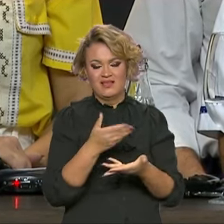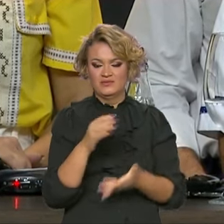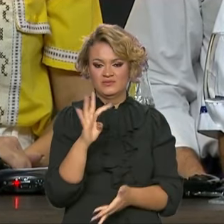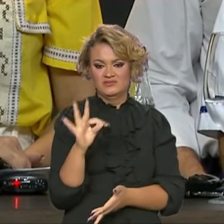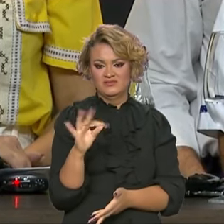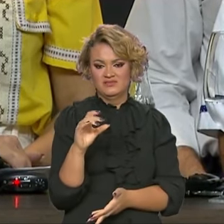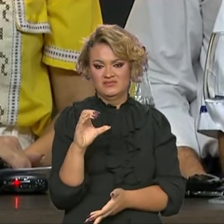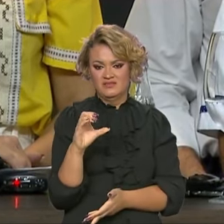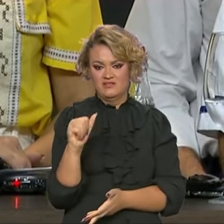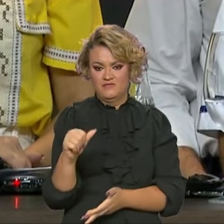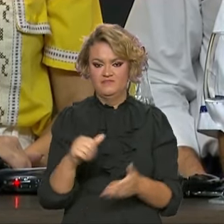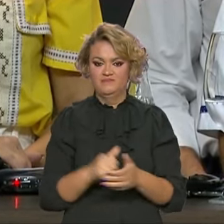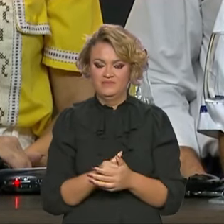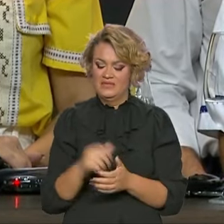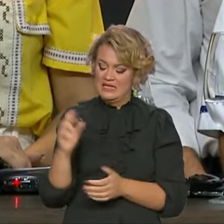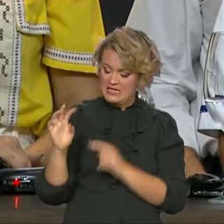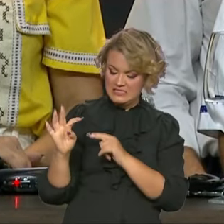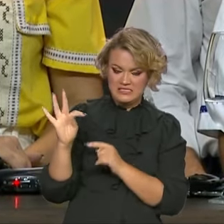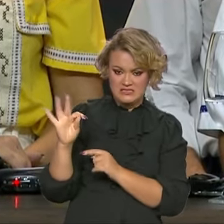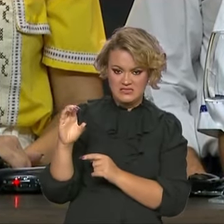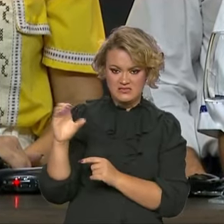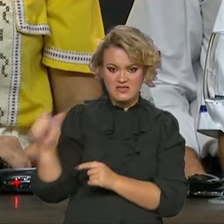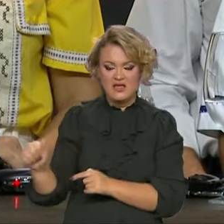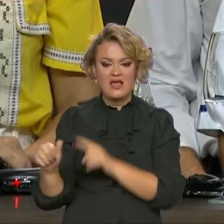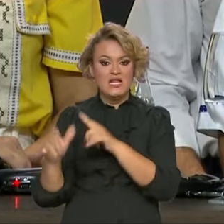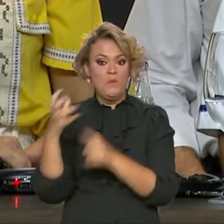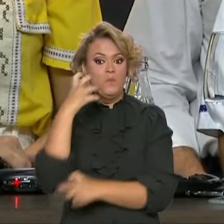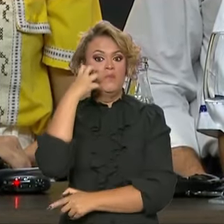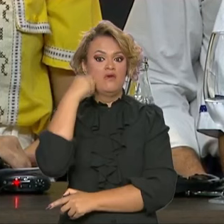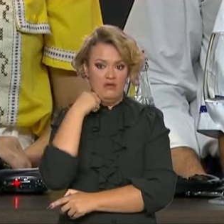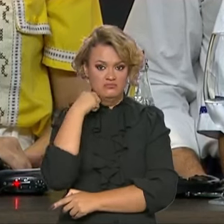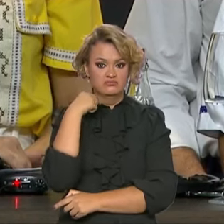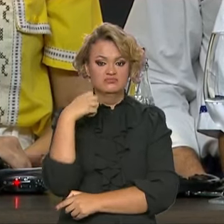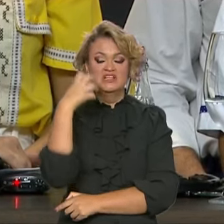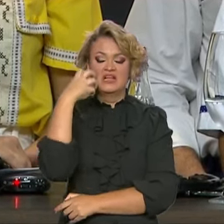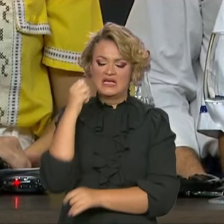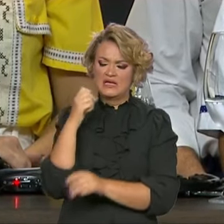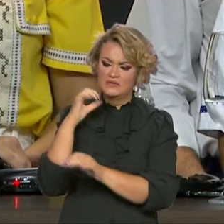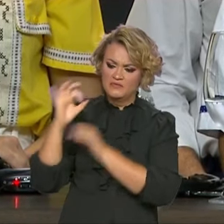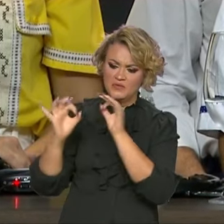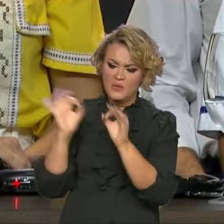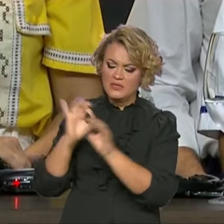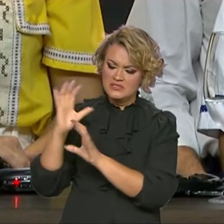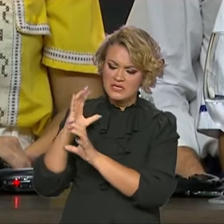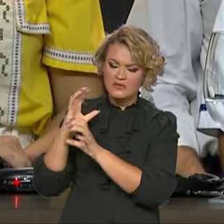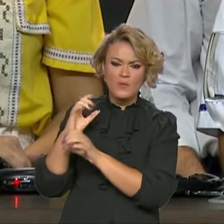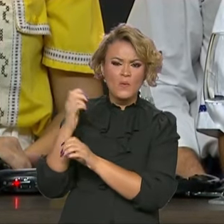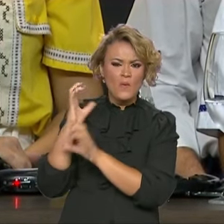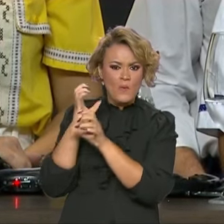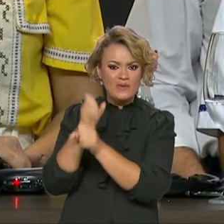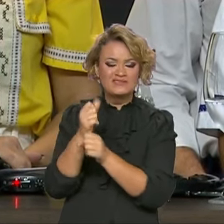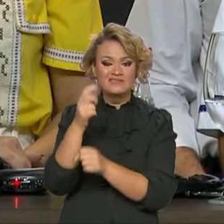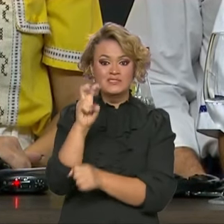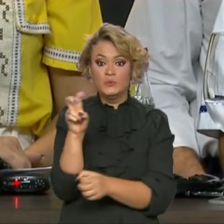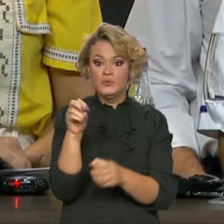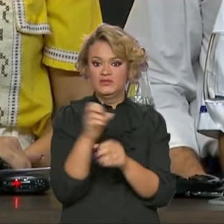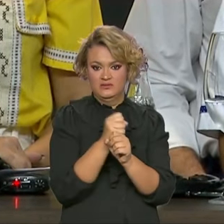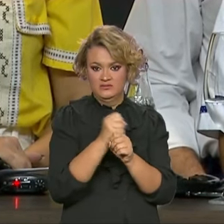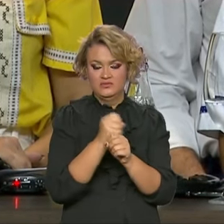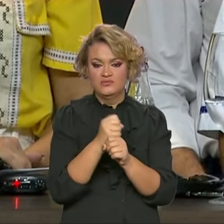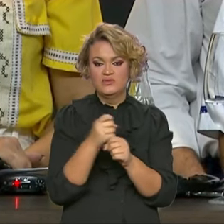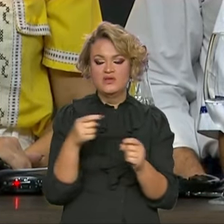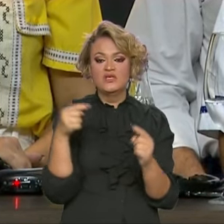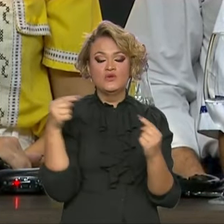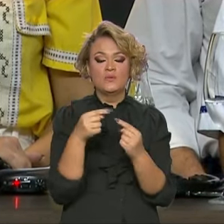TCA. A TCA é um legado construído ao longo de quase meio século e representa